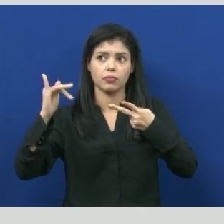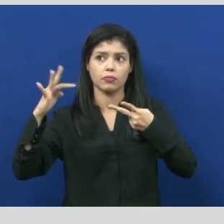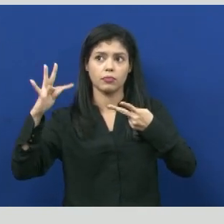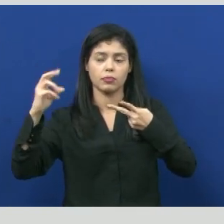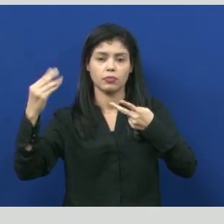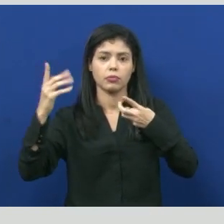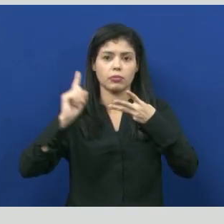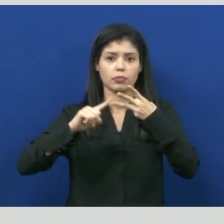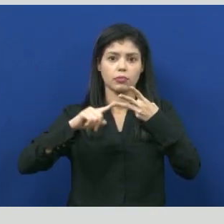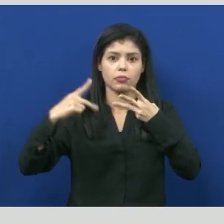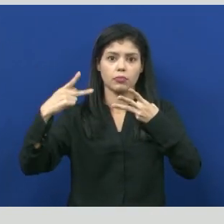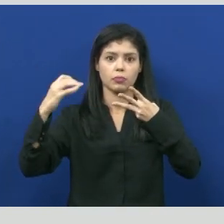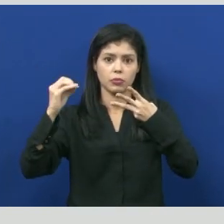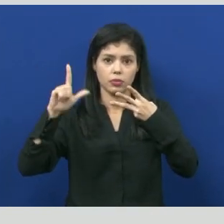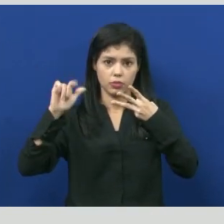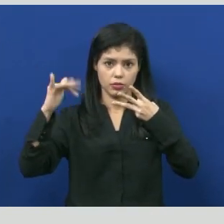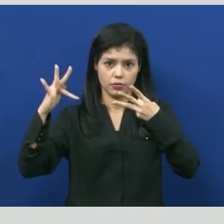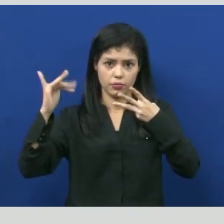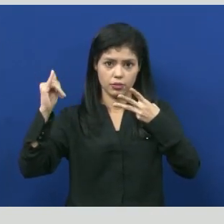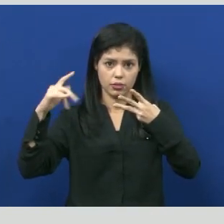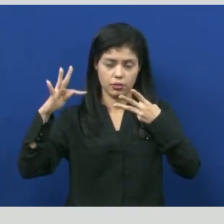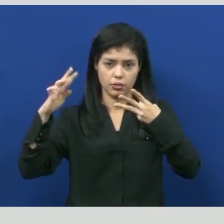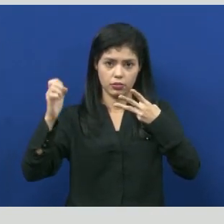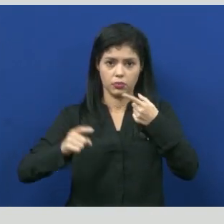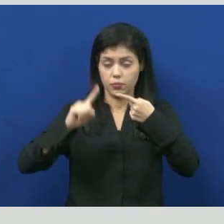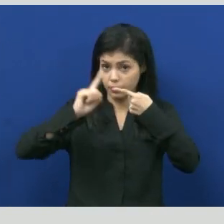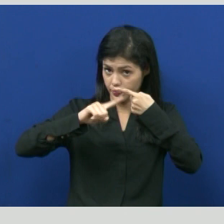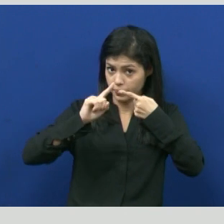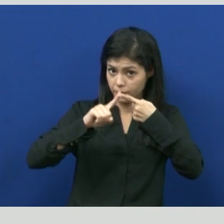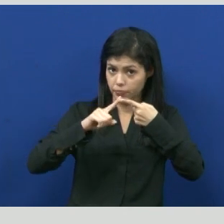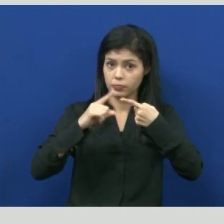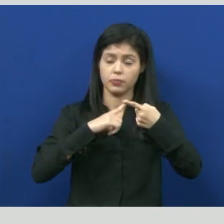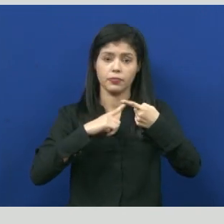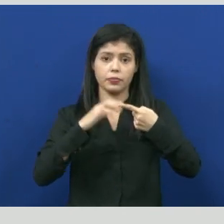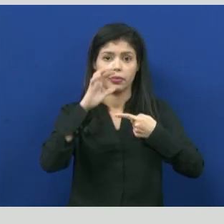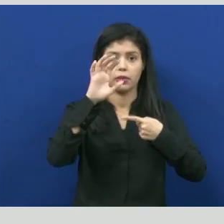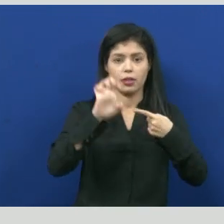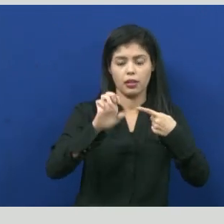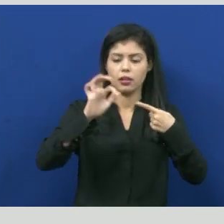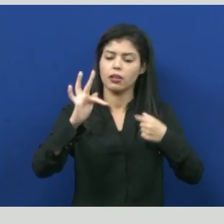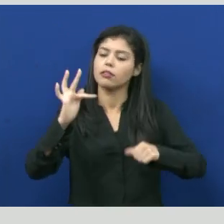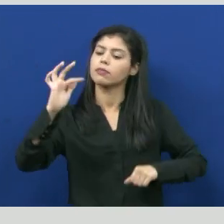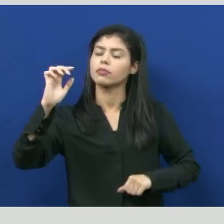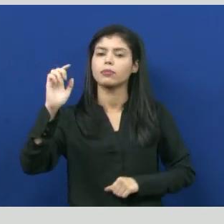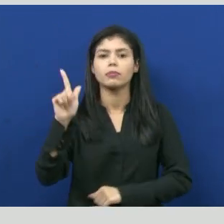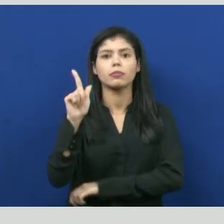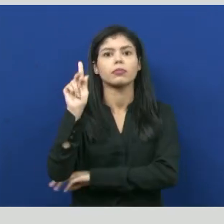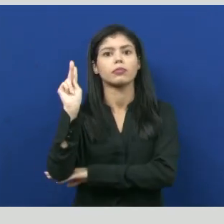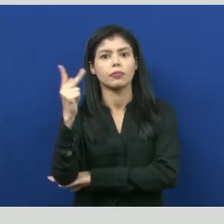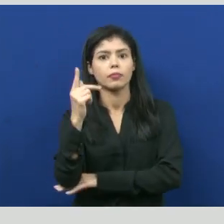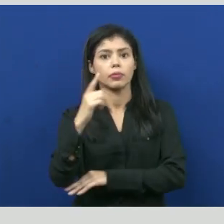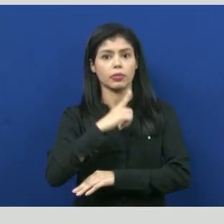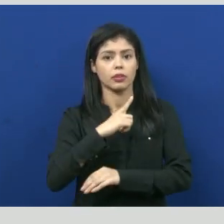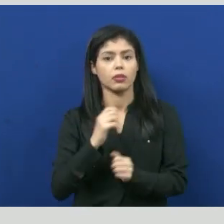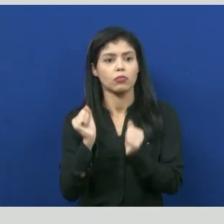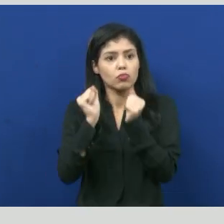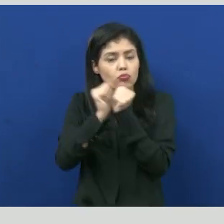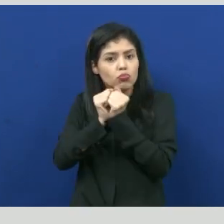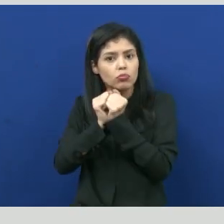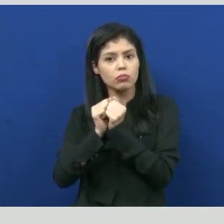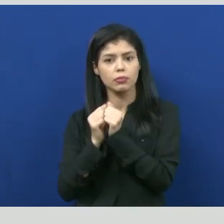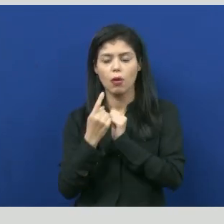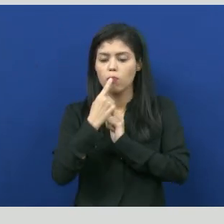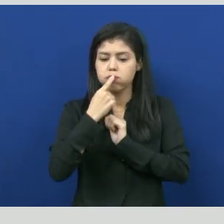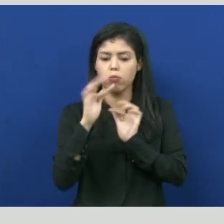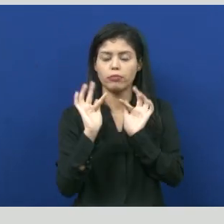O primeiro, eles possuem, os táxons E, F, G, H, possuem um ancestral comum, como